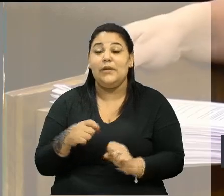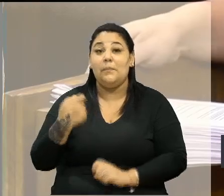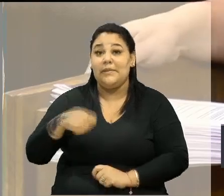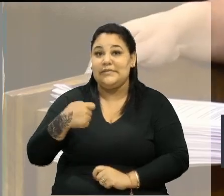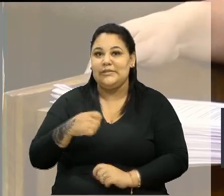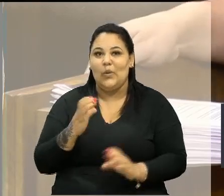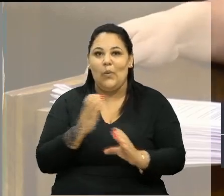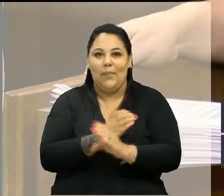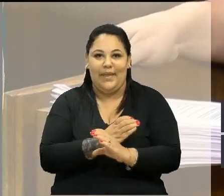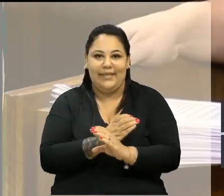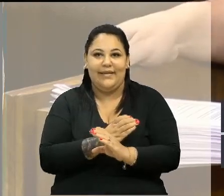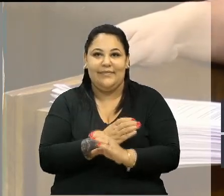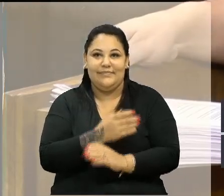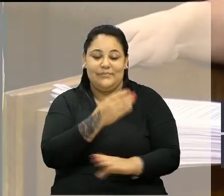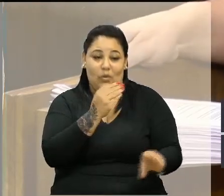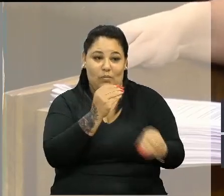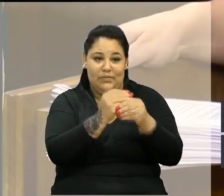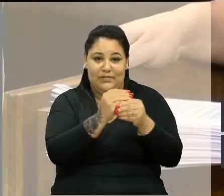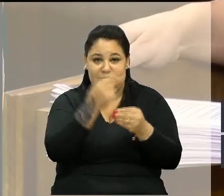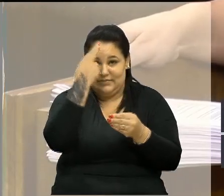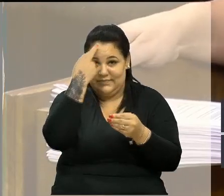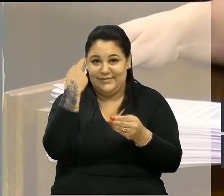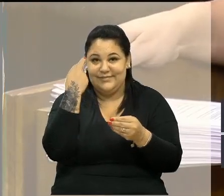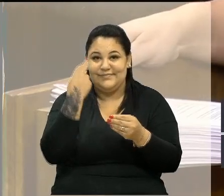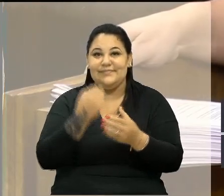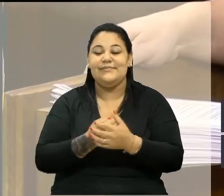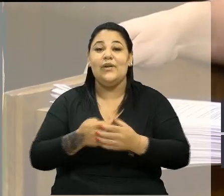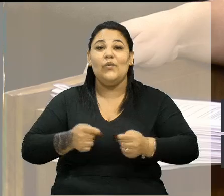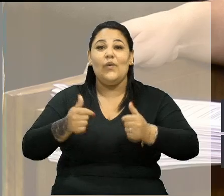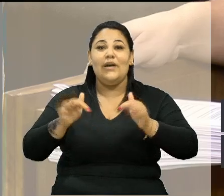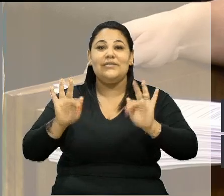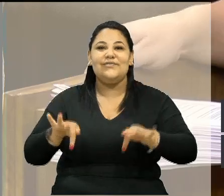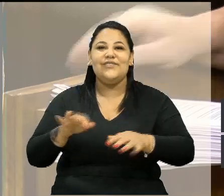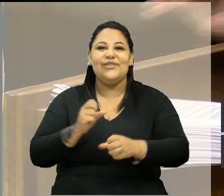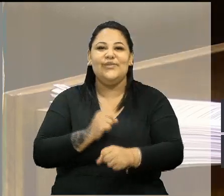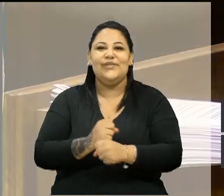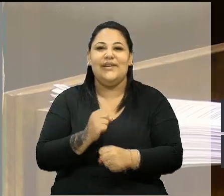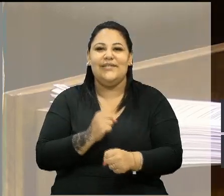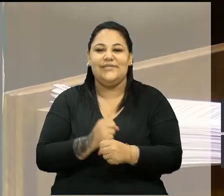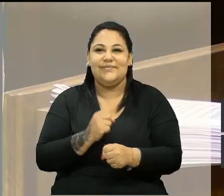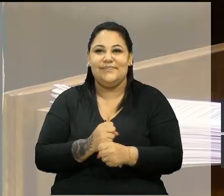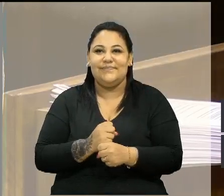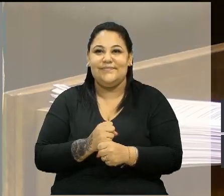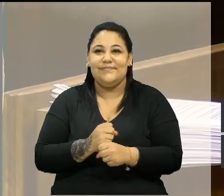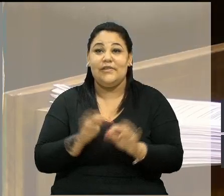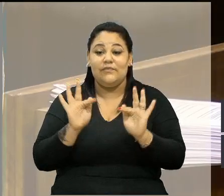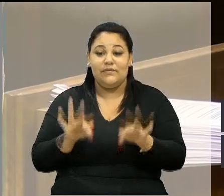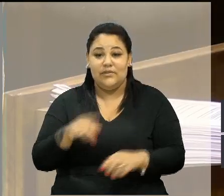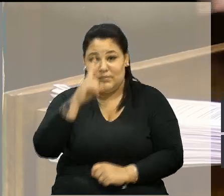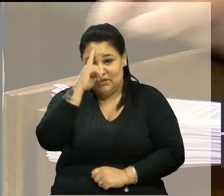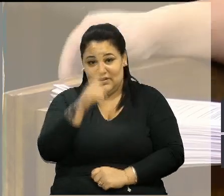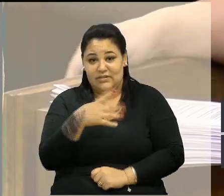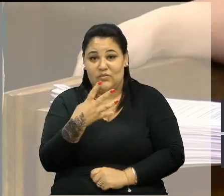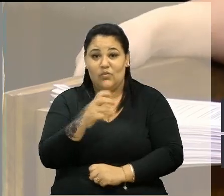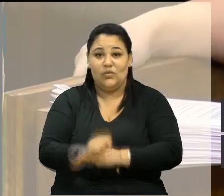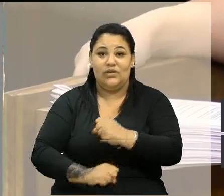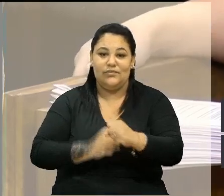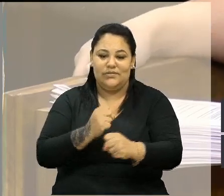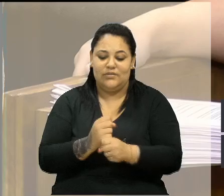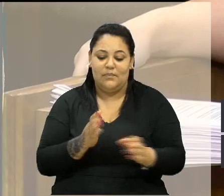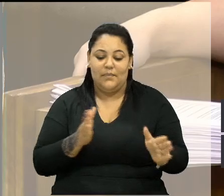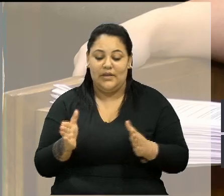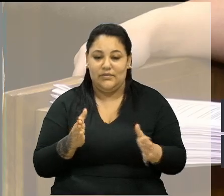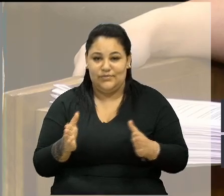completar aqui a fala do vereador Rafael. Tá chegando, né, vereador Rafael, final do ano, desse mandato, né, de 4 anos, né, dessa